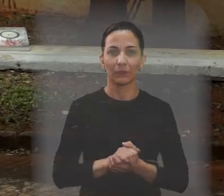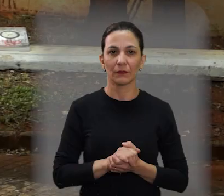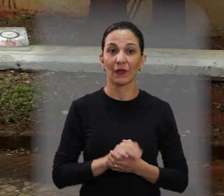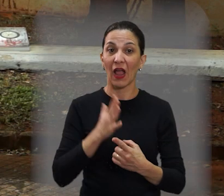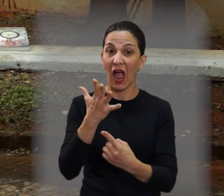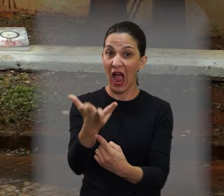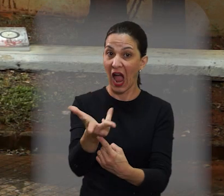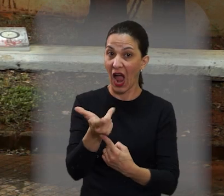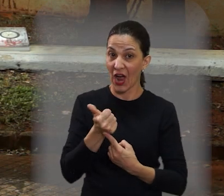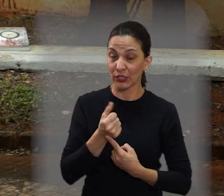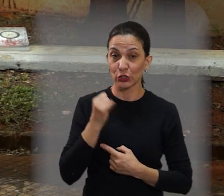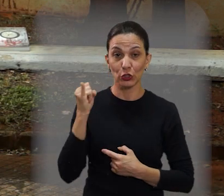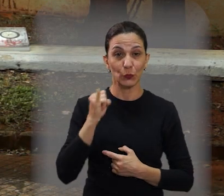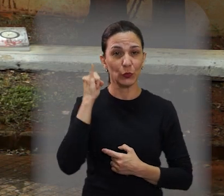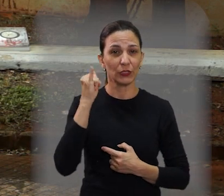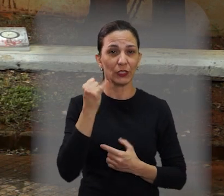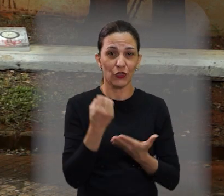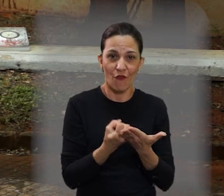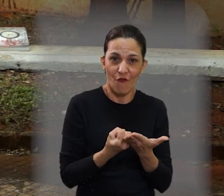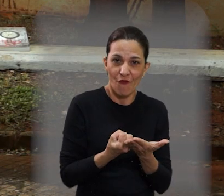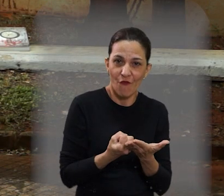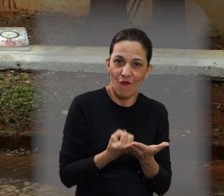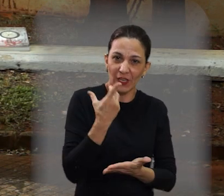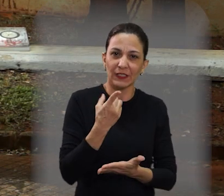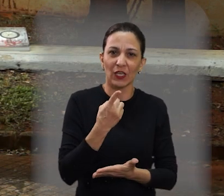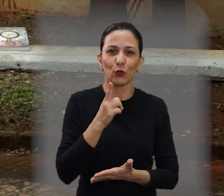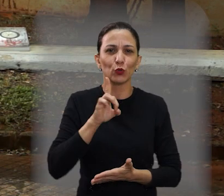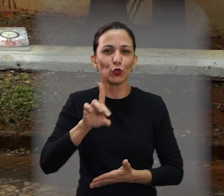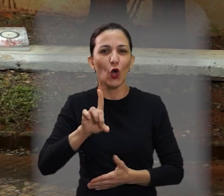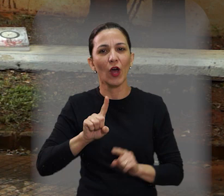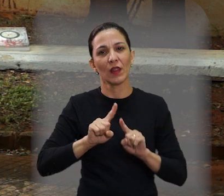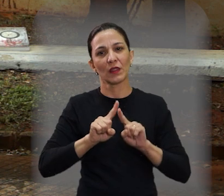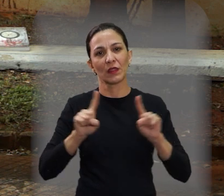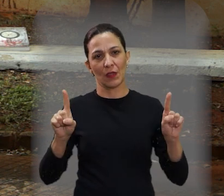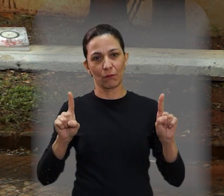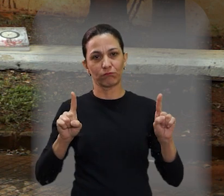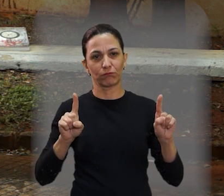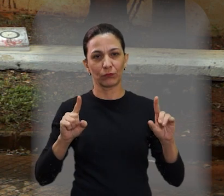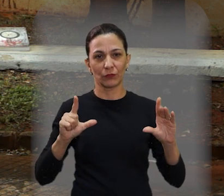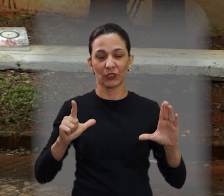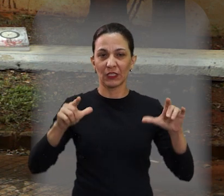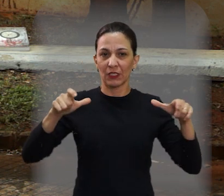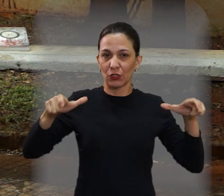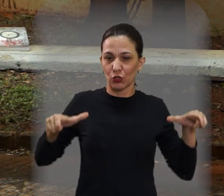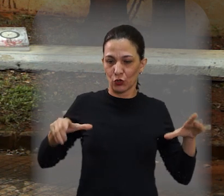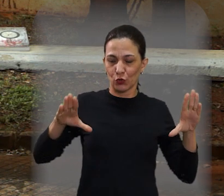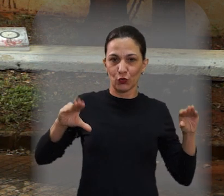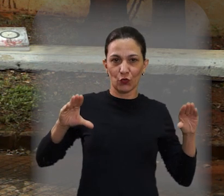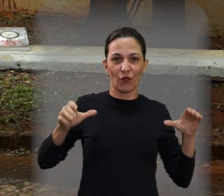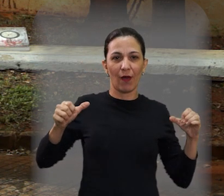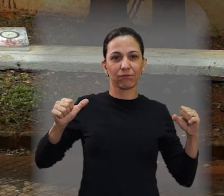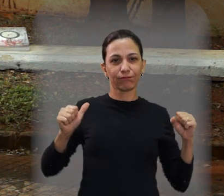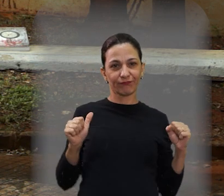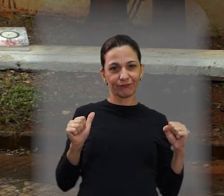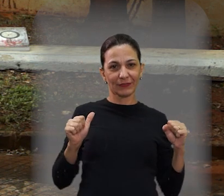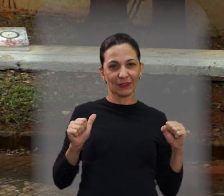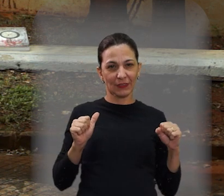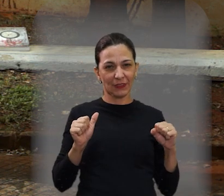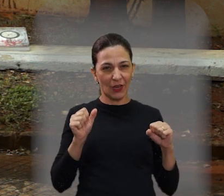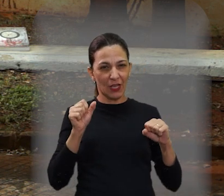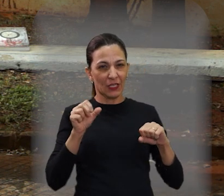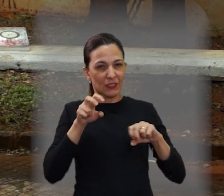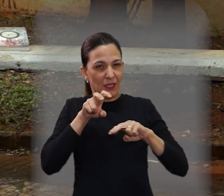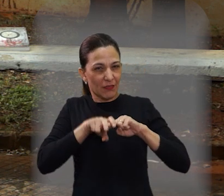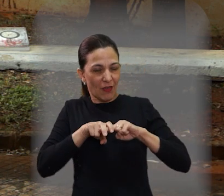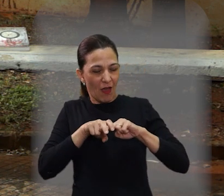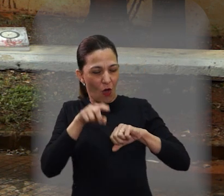Eu costumo dizer que a arte ela tem uma importância não só também para a ficção ou para a gente sentar no sofá e ver as horas